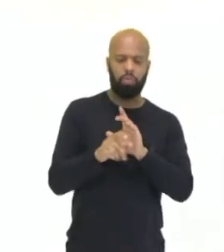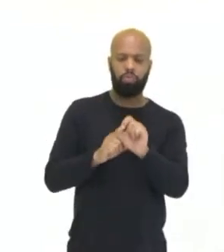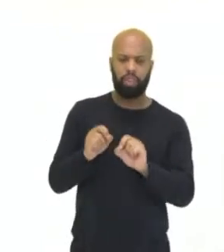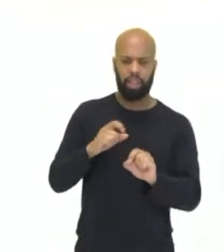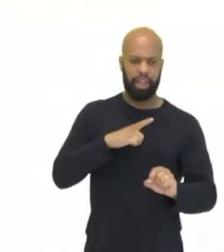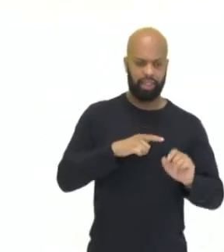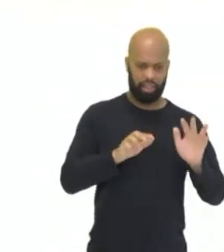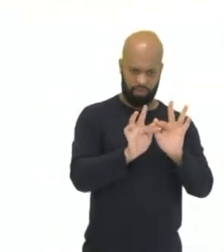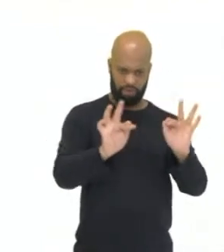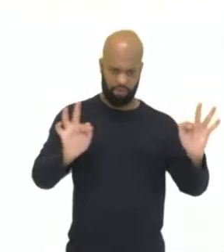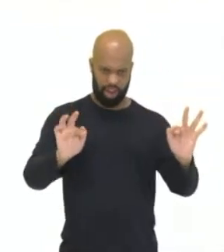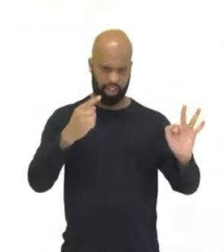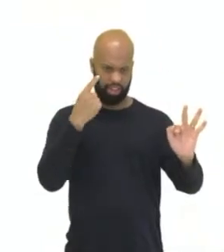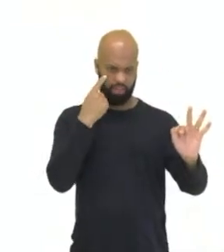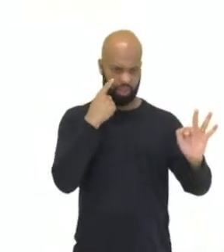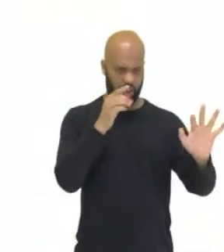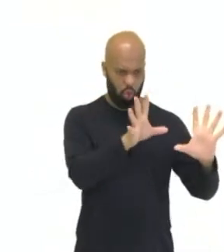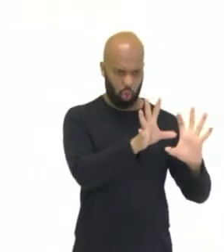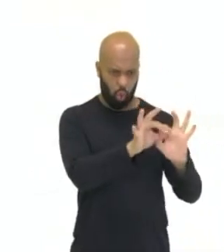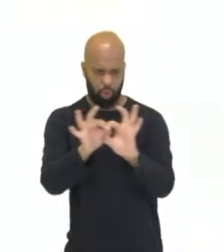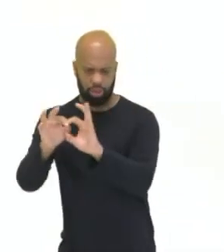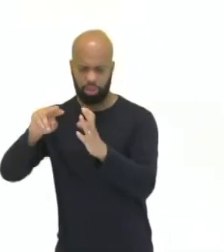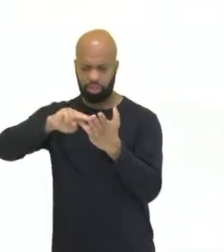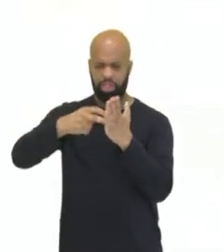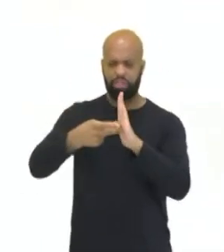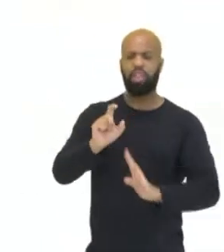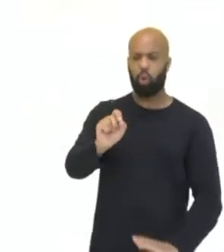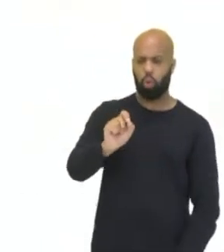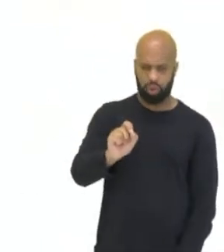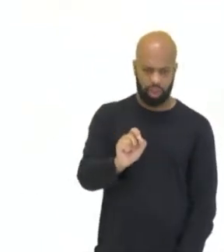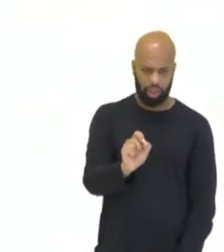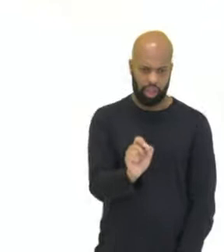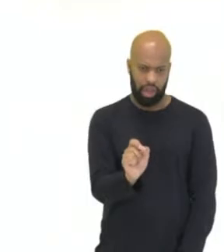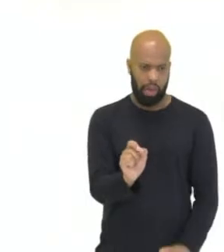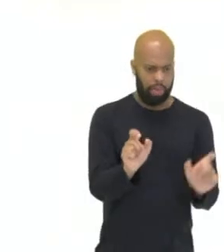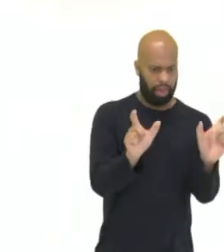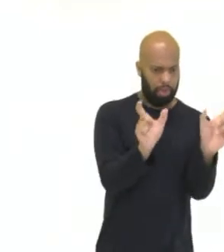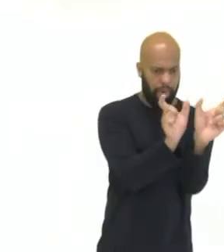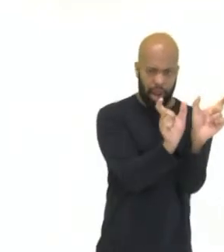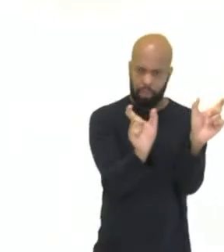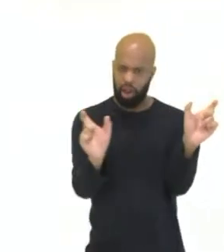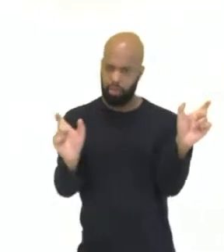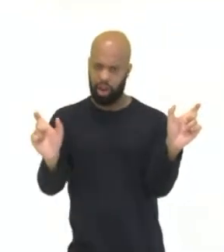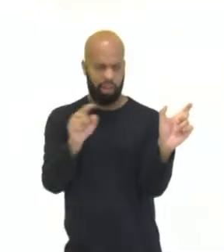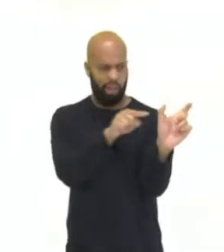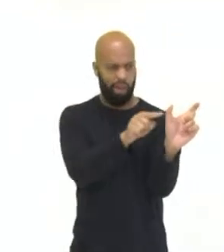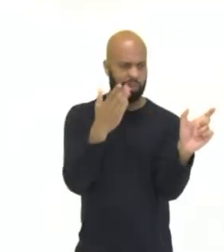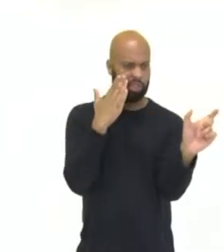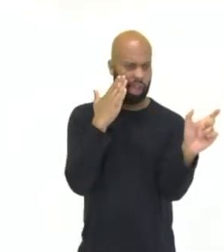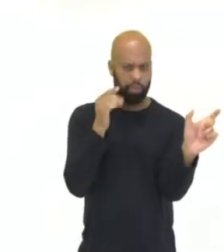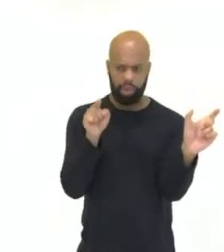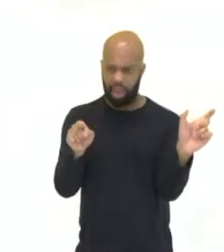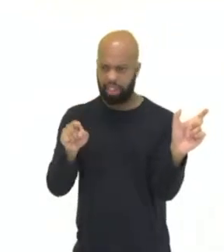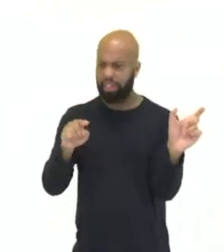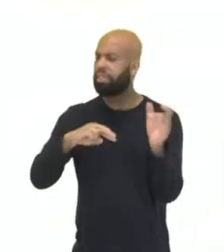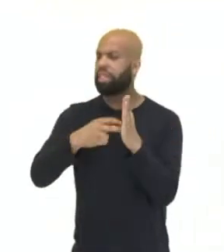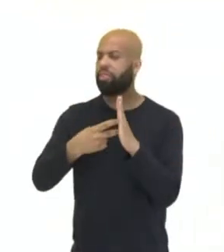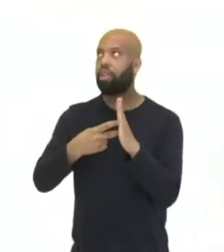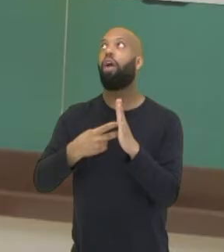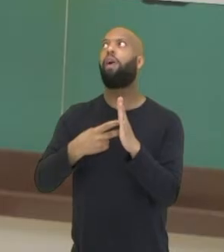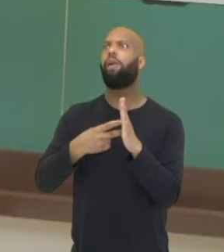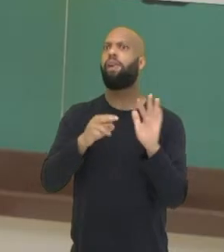né? Tentar inferir pelas palavras que estão próximas ali o que pode significar aquela palavrinha que eu estou em